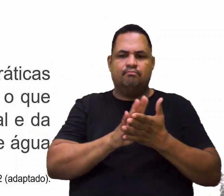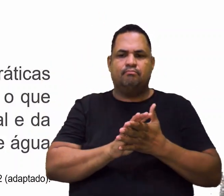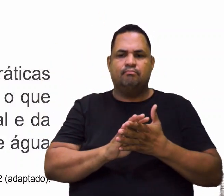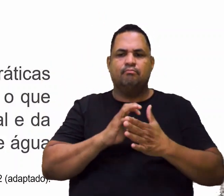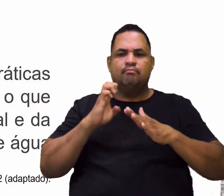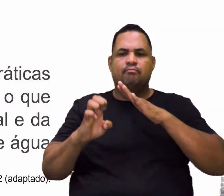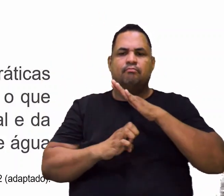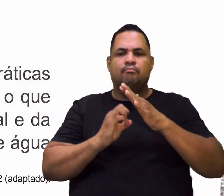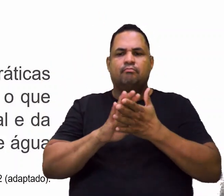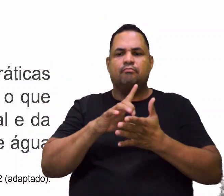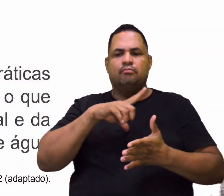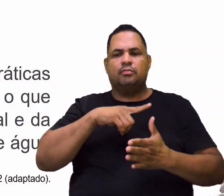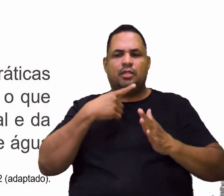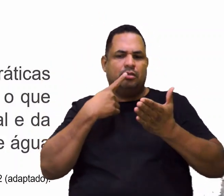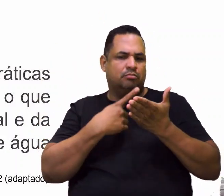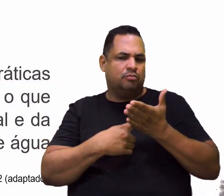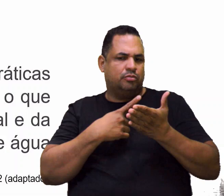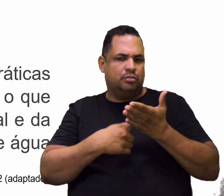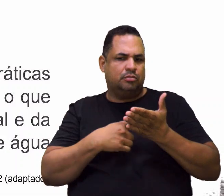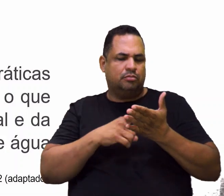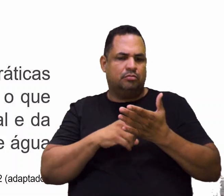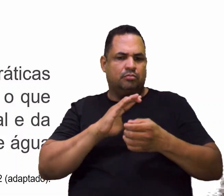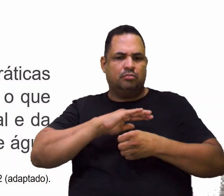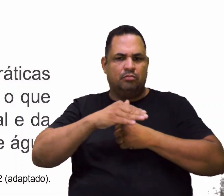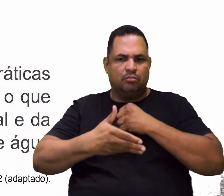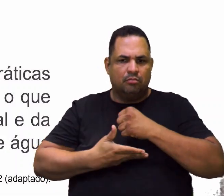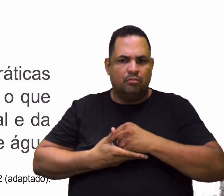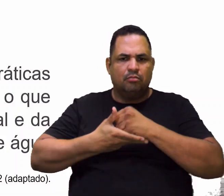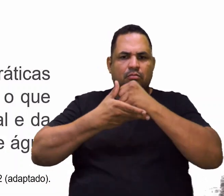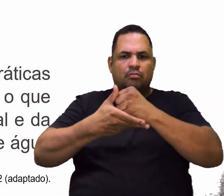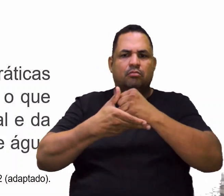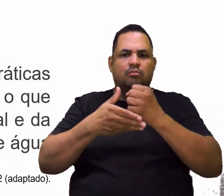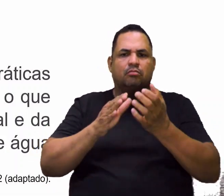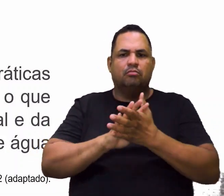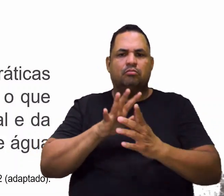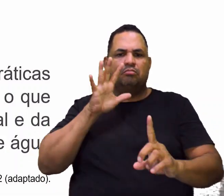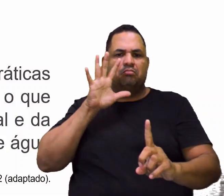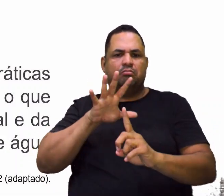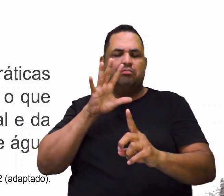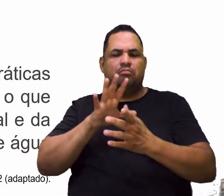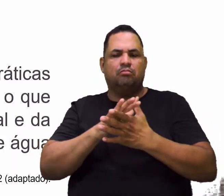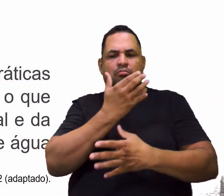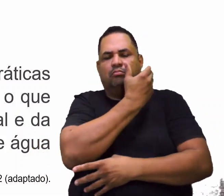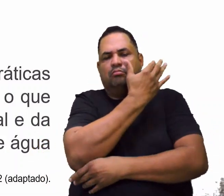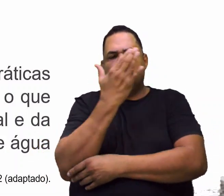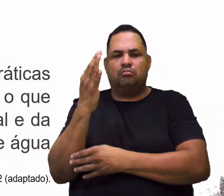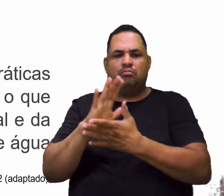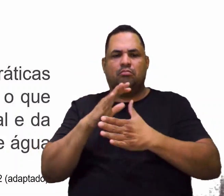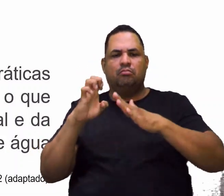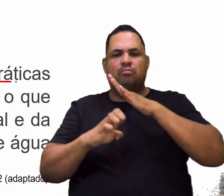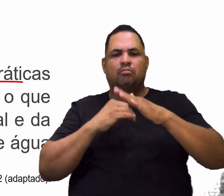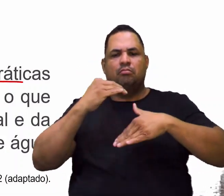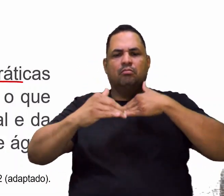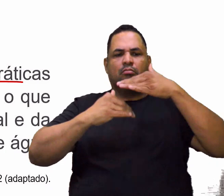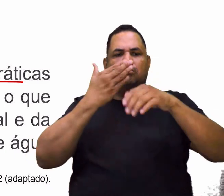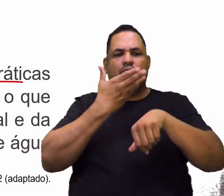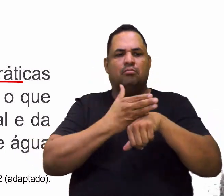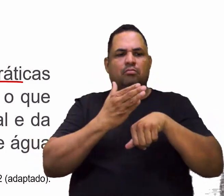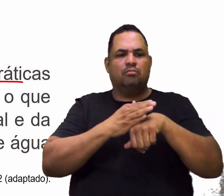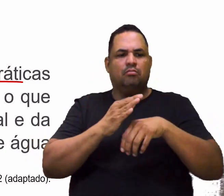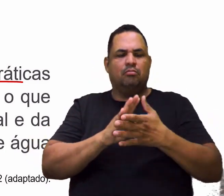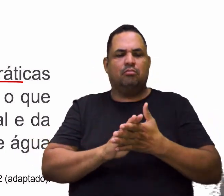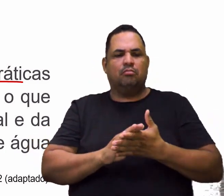comprometem com a sustentabilidade, evitando impacto sobre o meio ambiente. Há empresas que desenvolvem o quê?